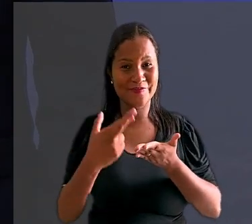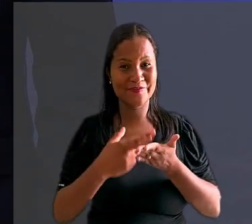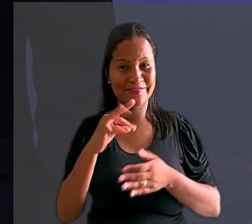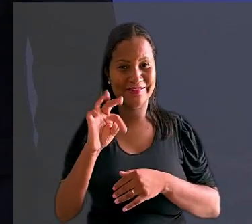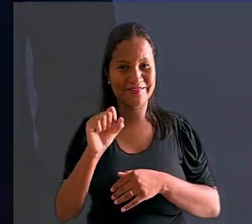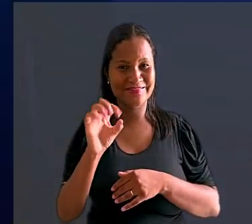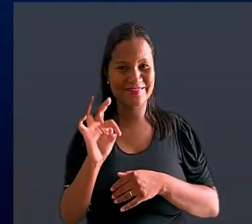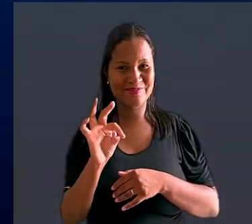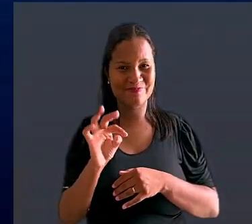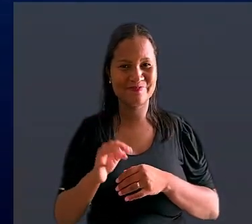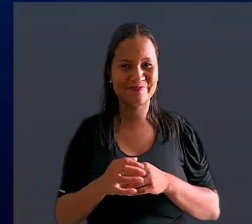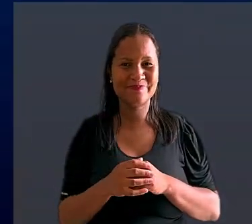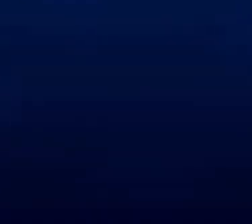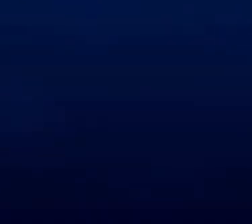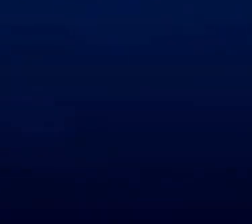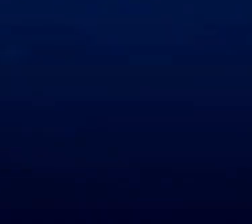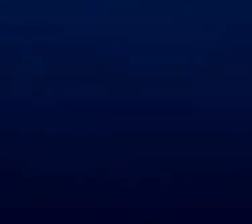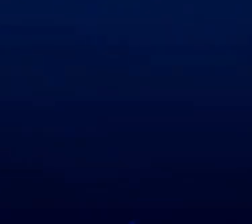Revista TST.